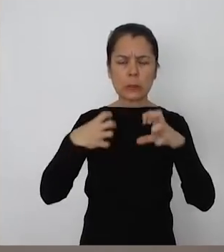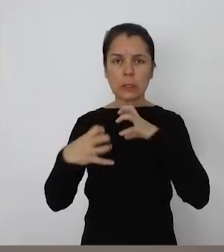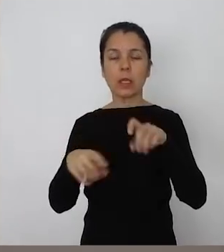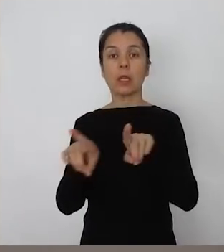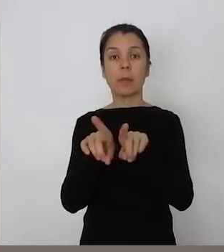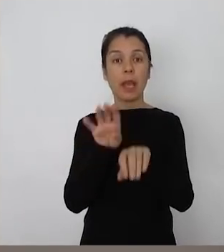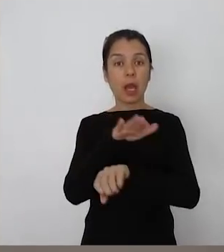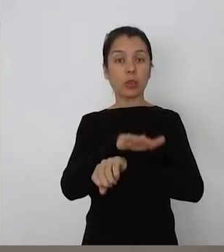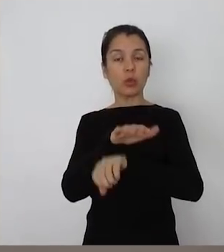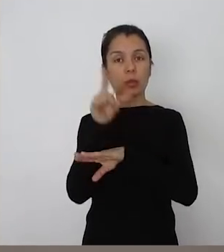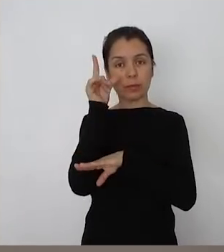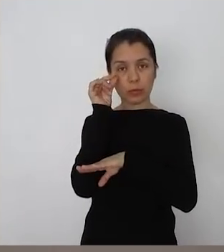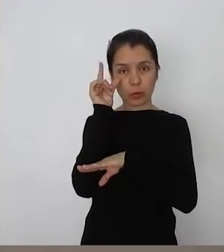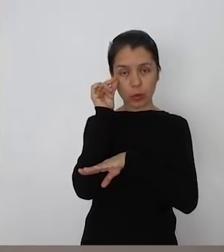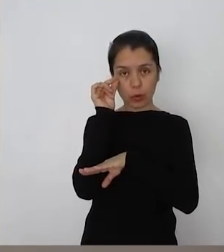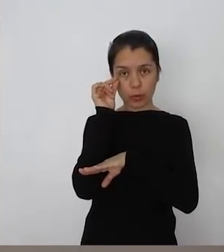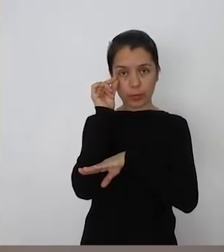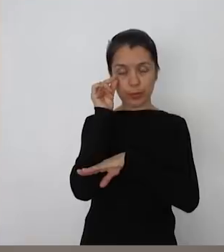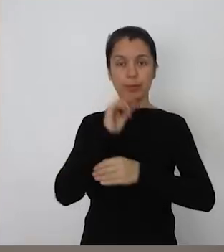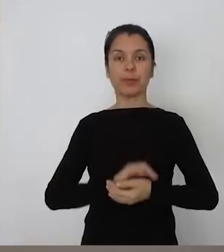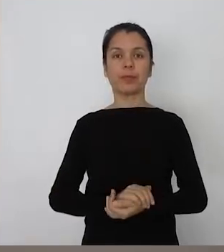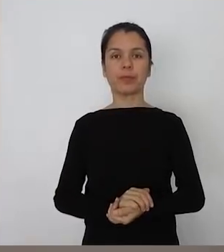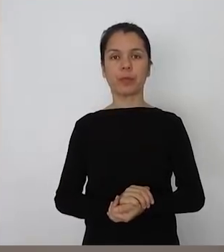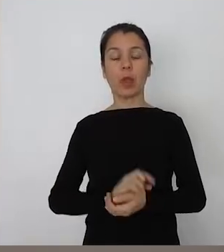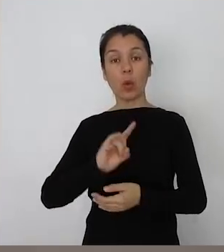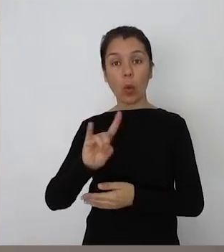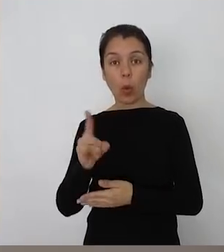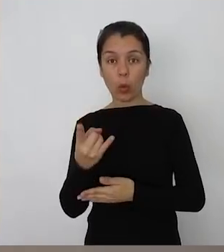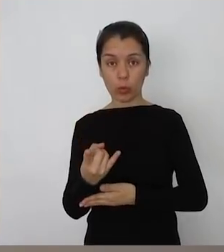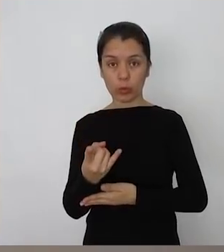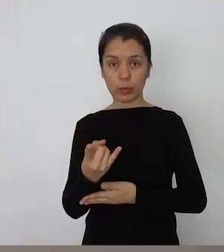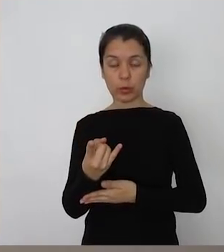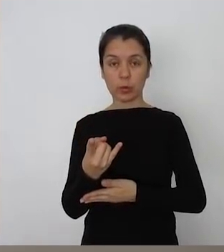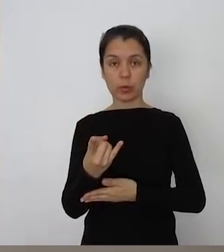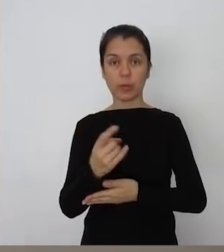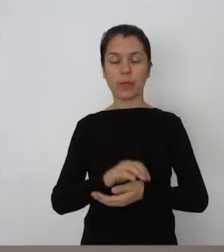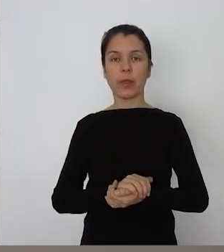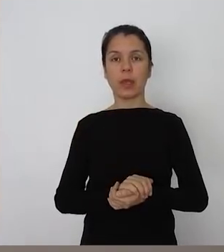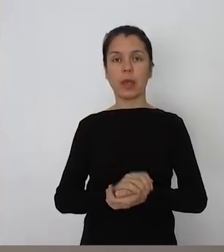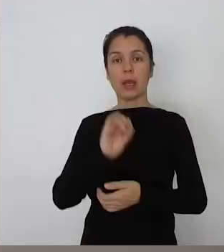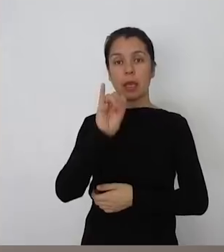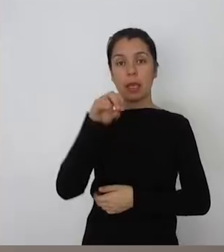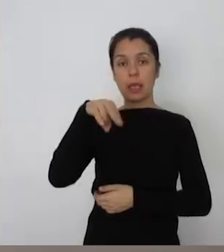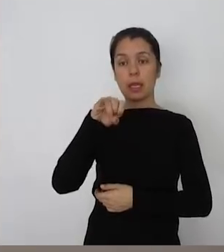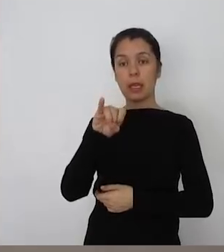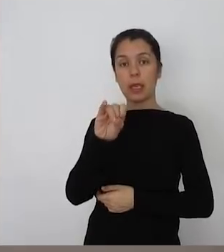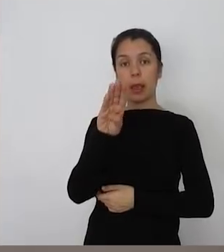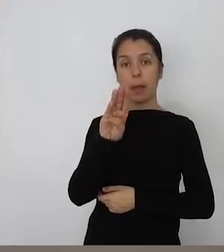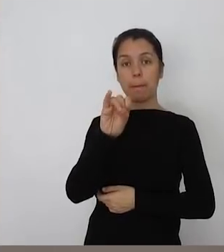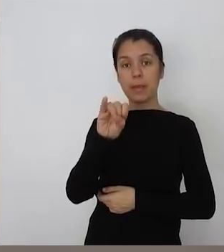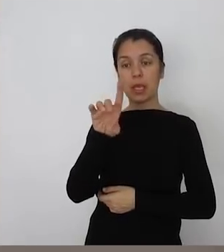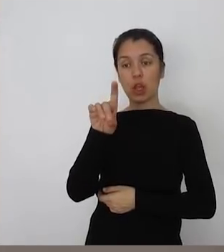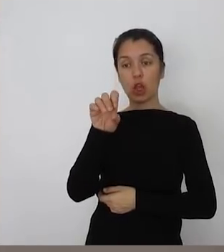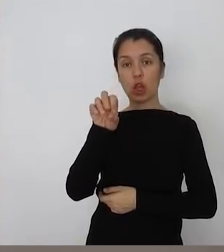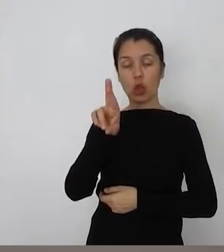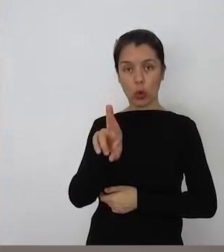mais tempo vagando na fenda. Se acopla, volta cheio. Então ele não precisa ser destruído para novamente ser produzido. Então é mais rápido o fluxo. Eu não falei para vocês